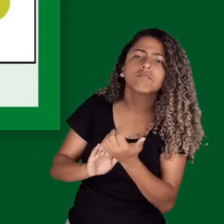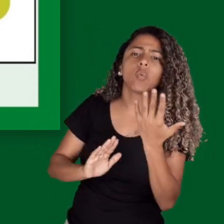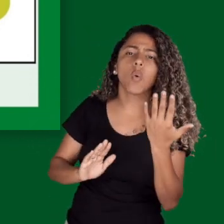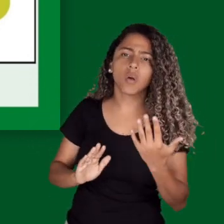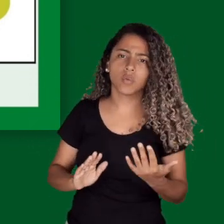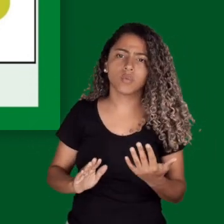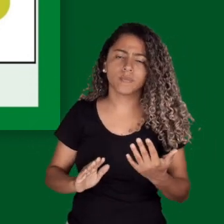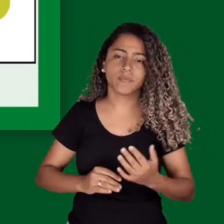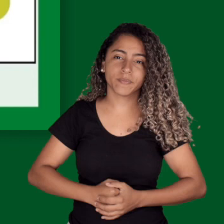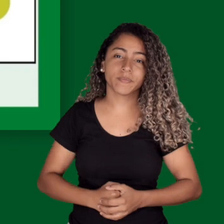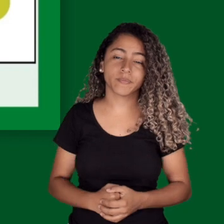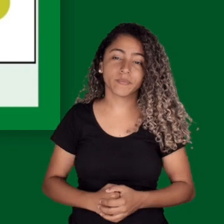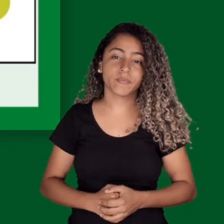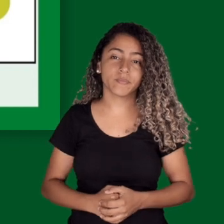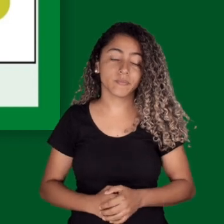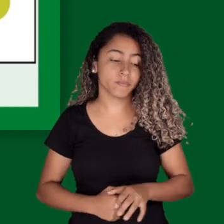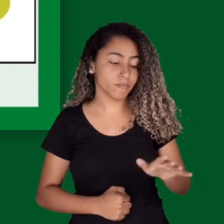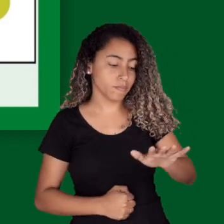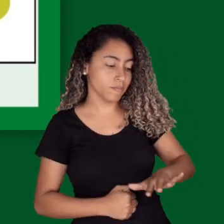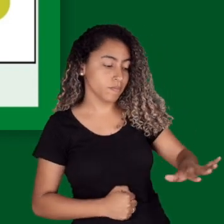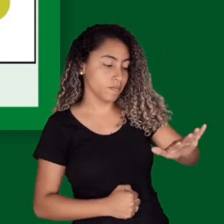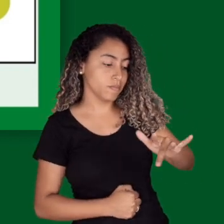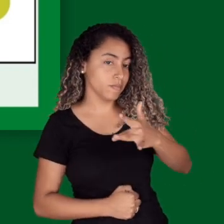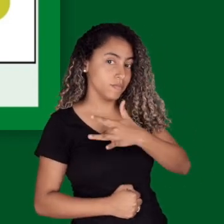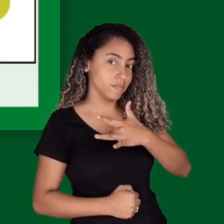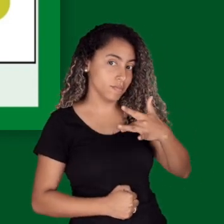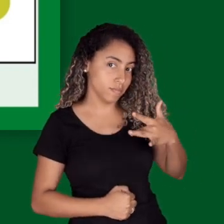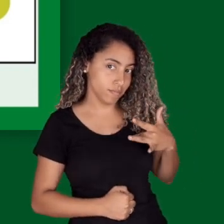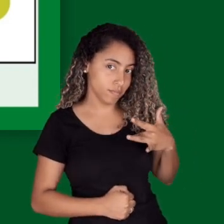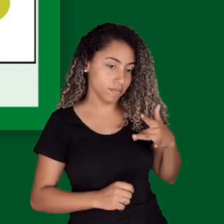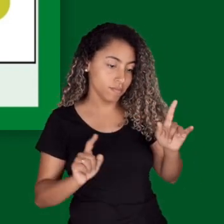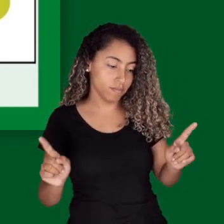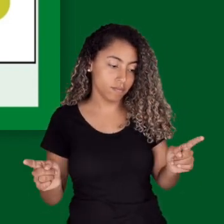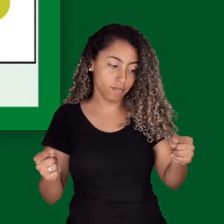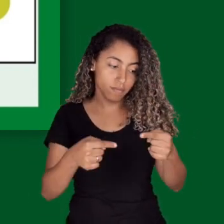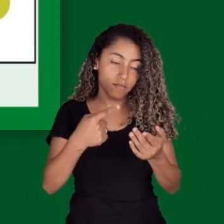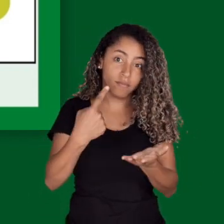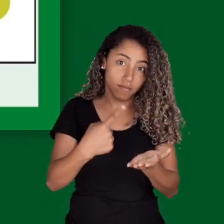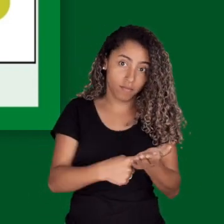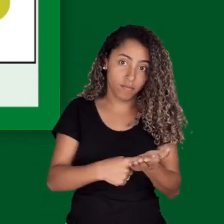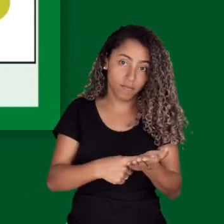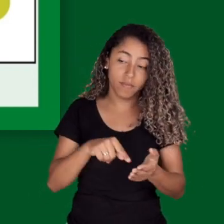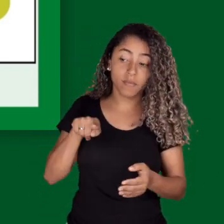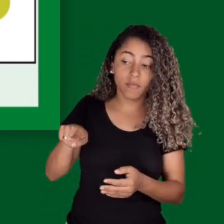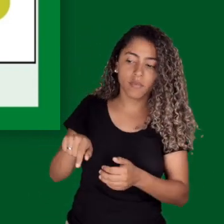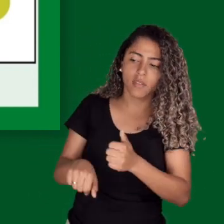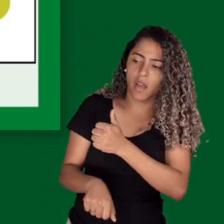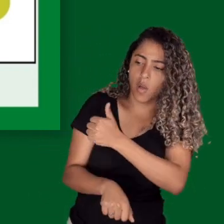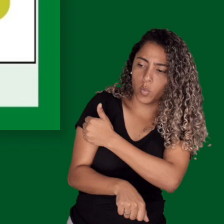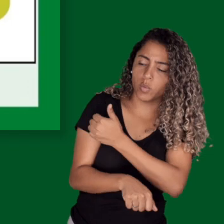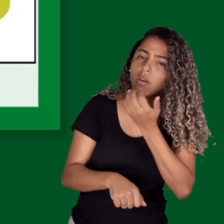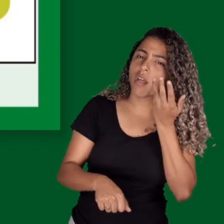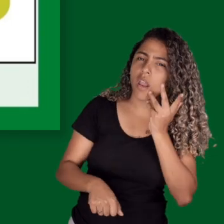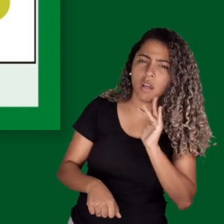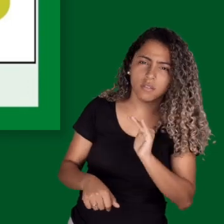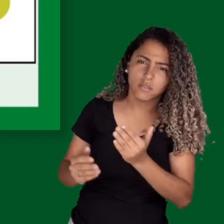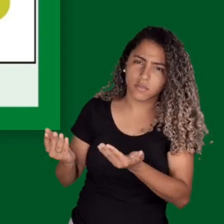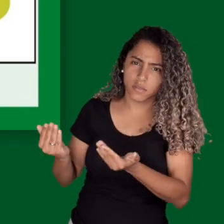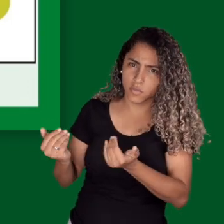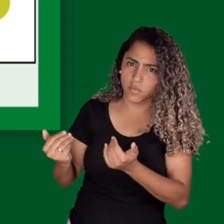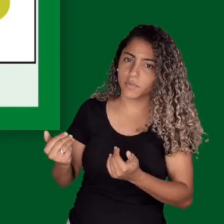a glicemia? Então, pactuado com a equipe, a rotina habitual das crianças e dos adolescentes